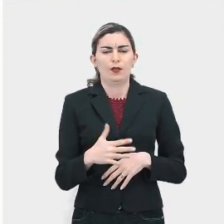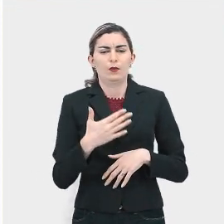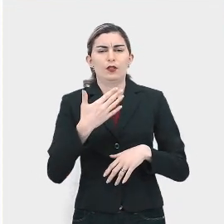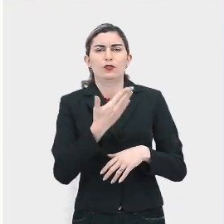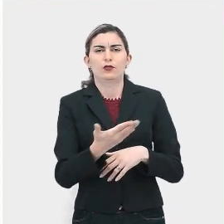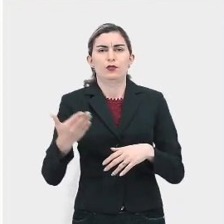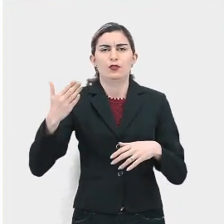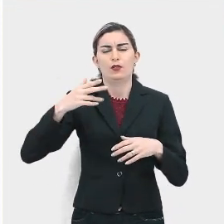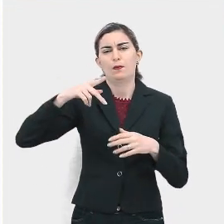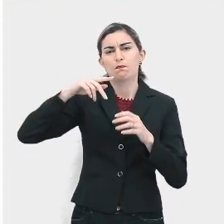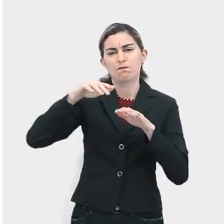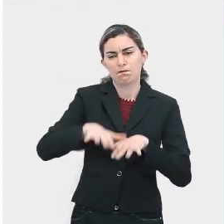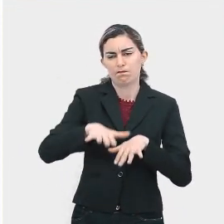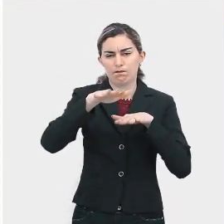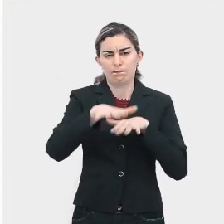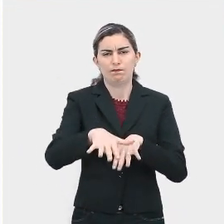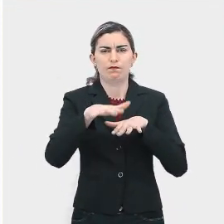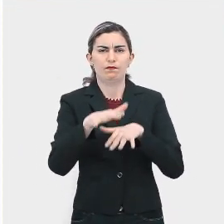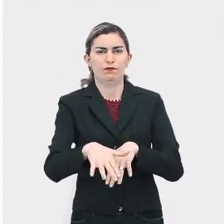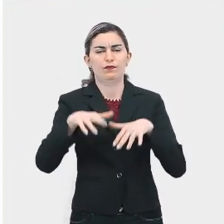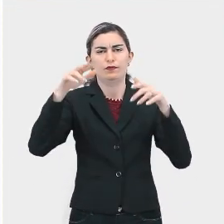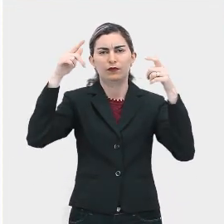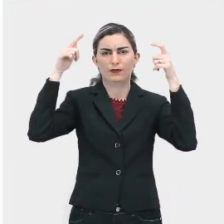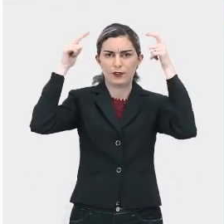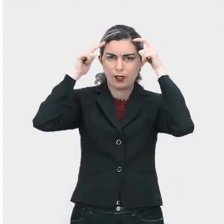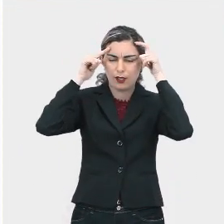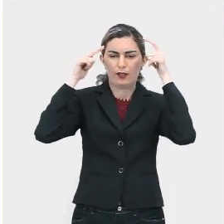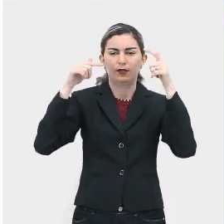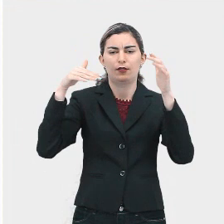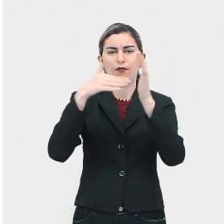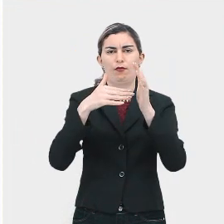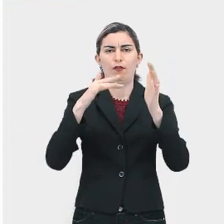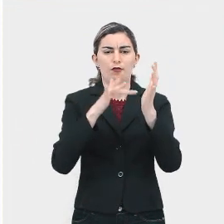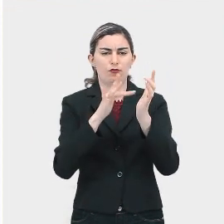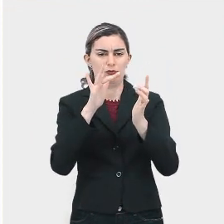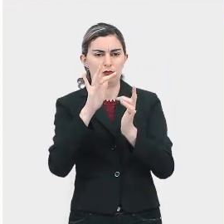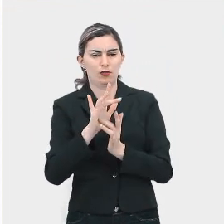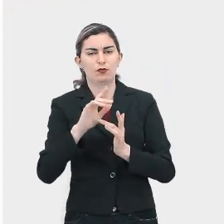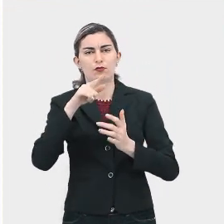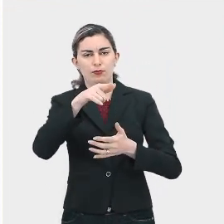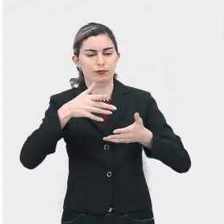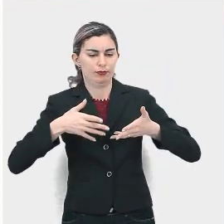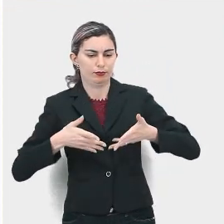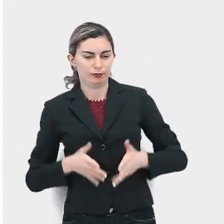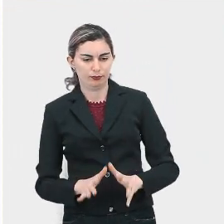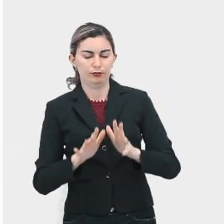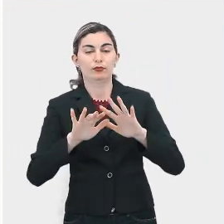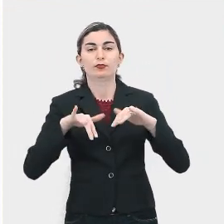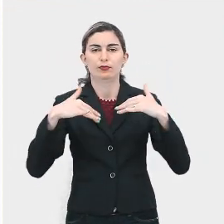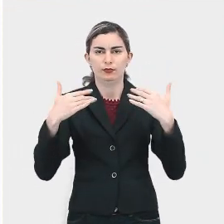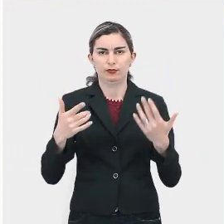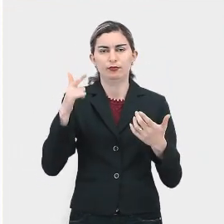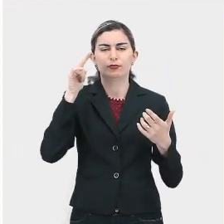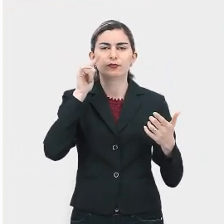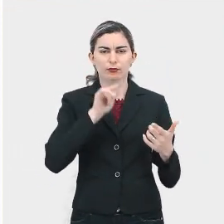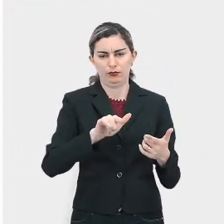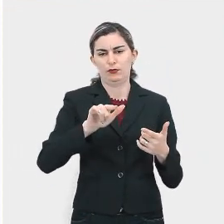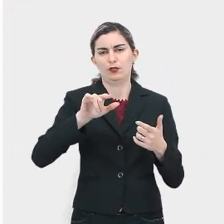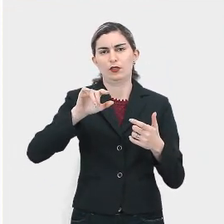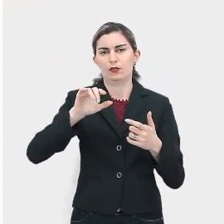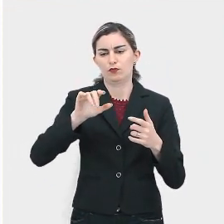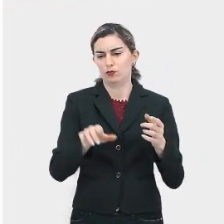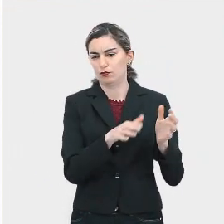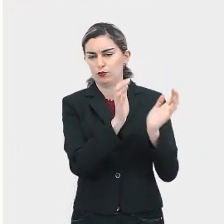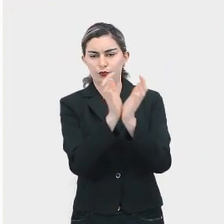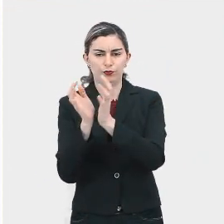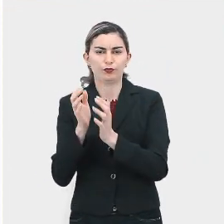menos o que seria a peregrinação dos Reis Magos até Jesus após o seu nascimento. Então é isso que a gente considera